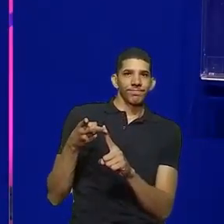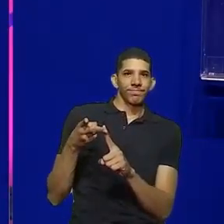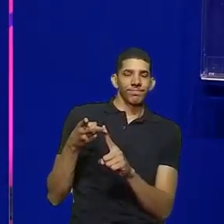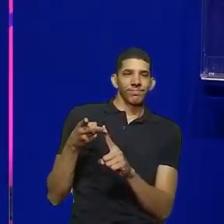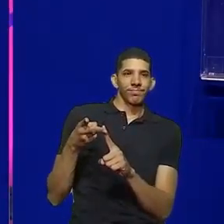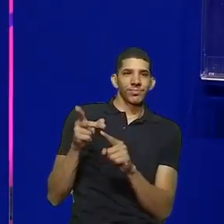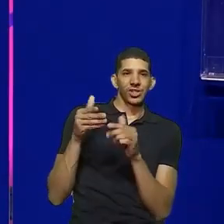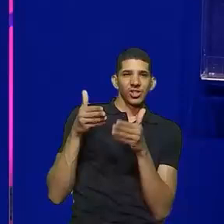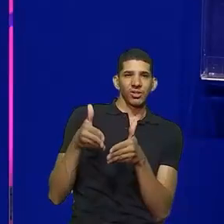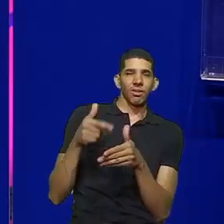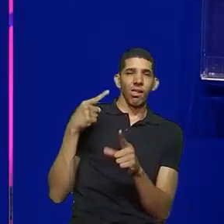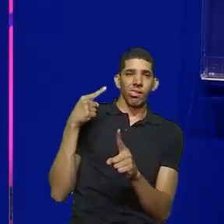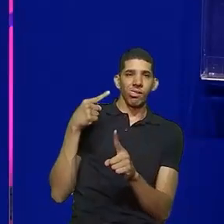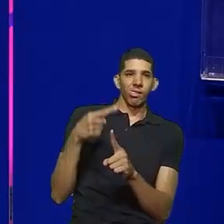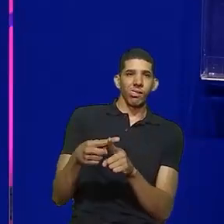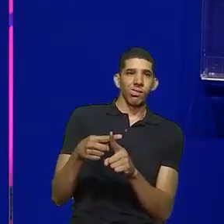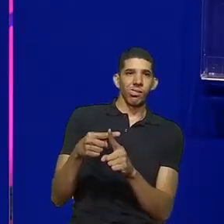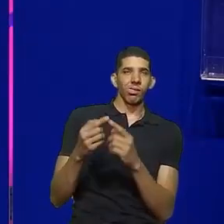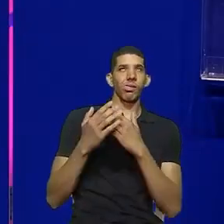velórios.